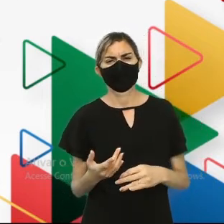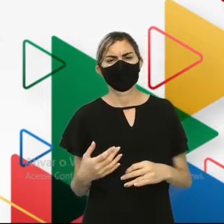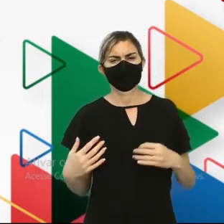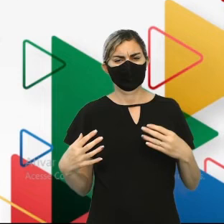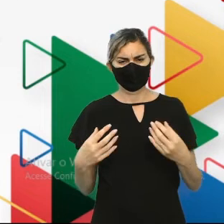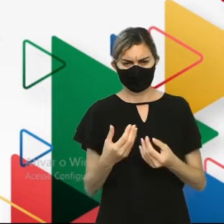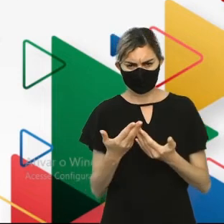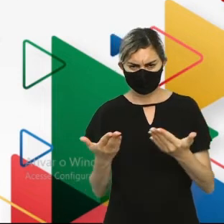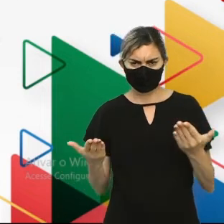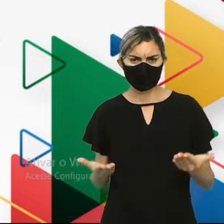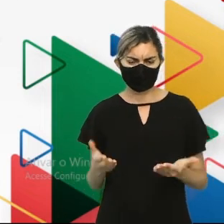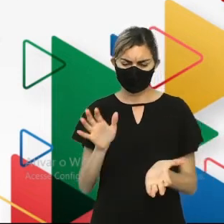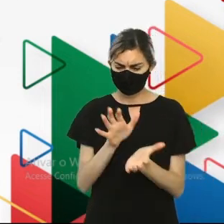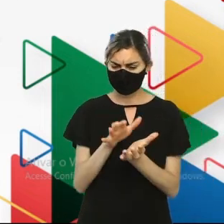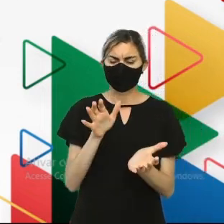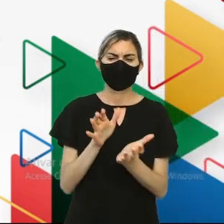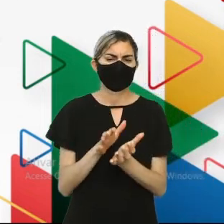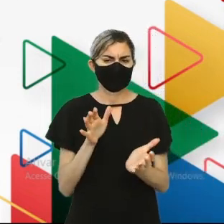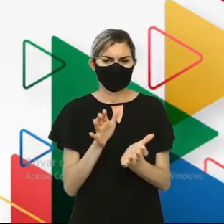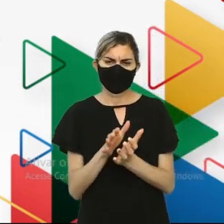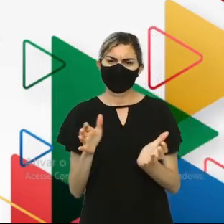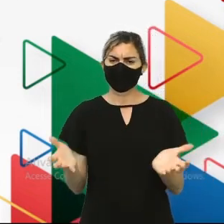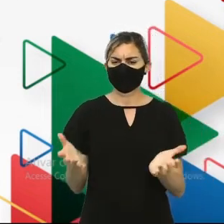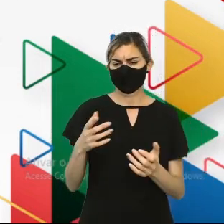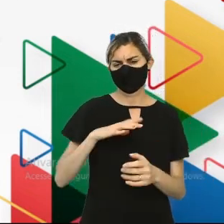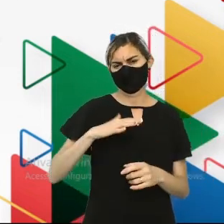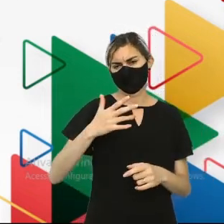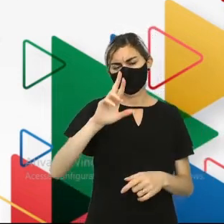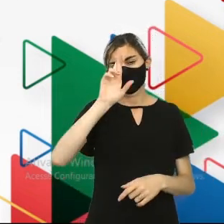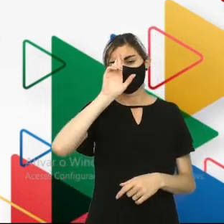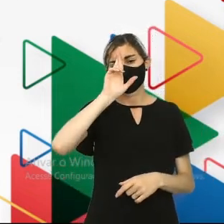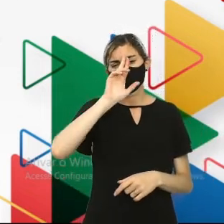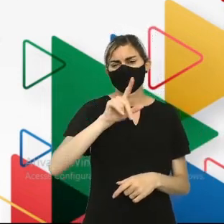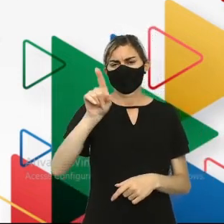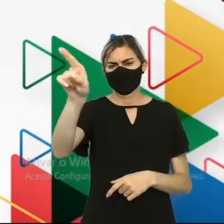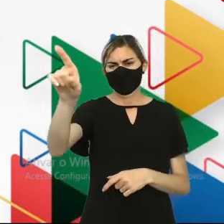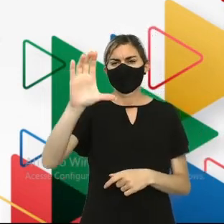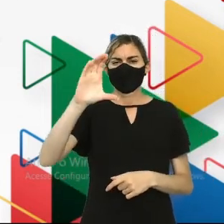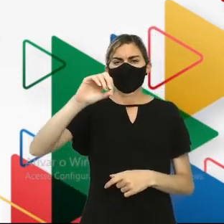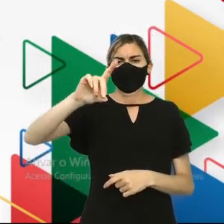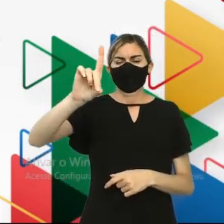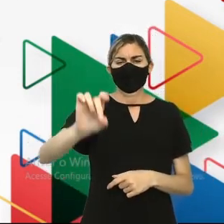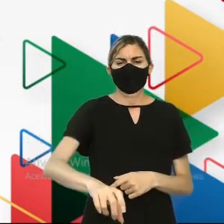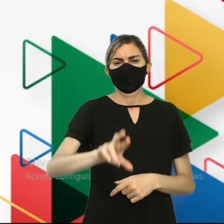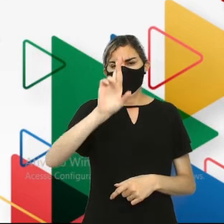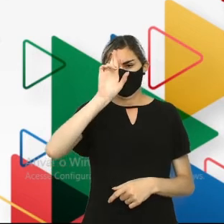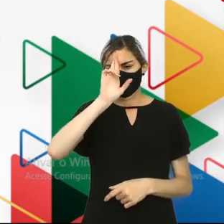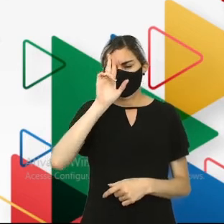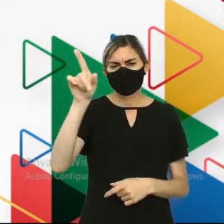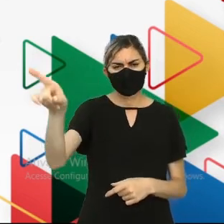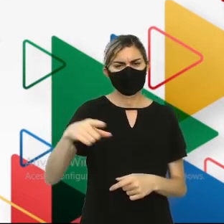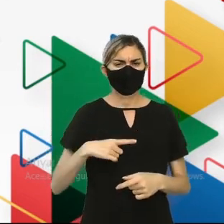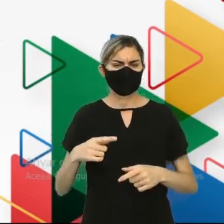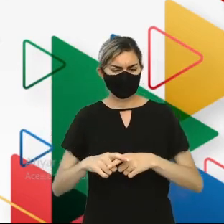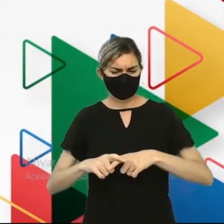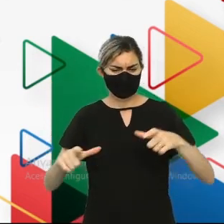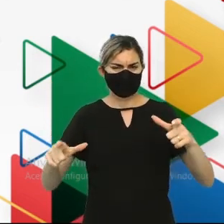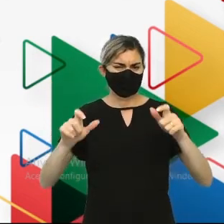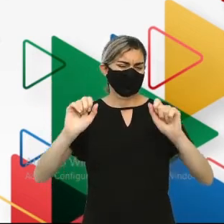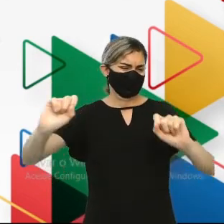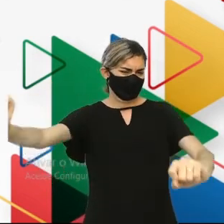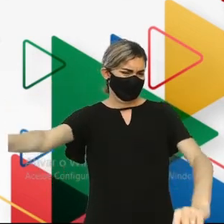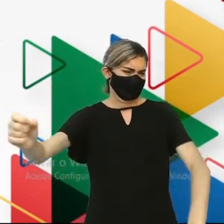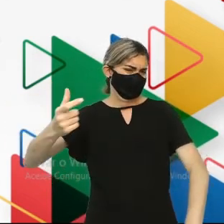Tu tá no Recife, meio-dia, ou então lá no Conde, meio-dia, naquele maior